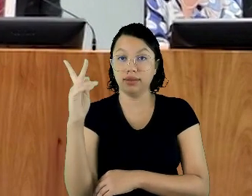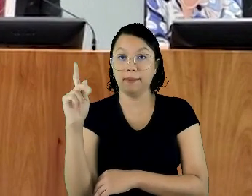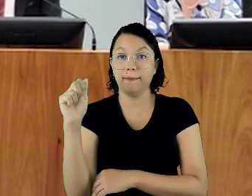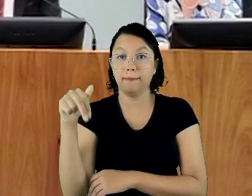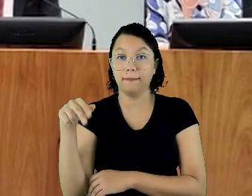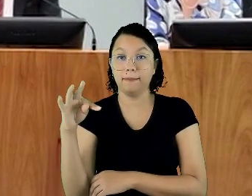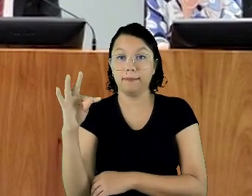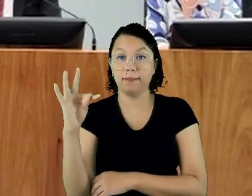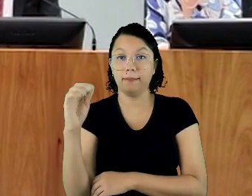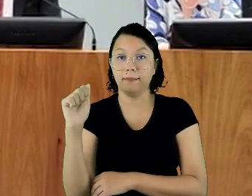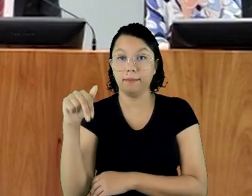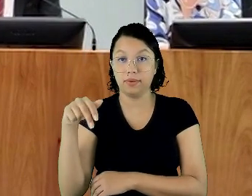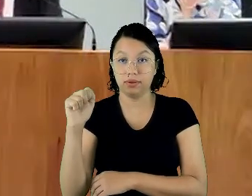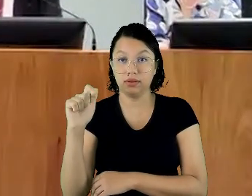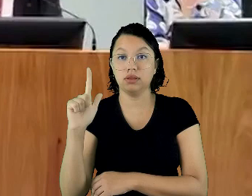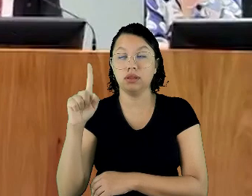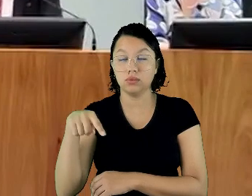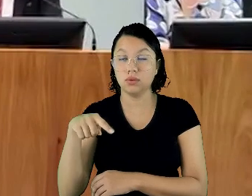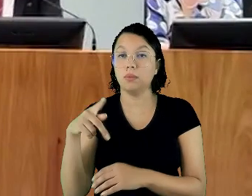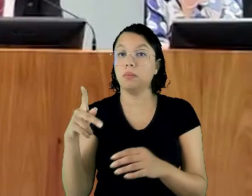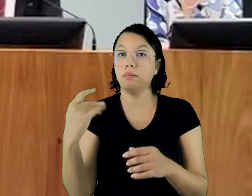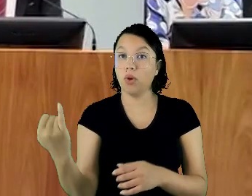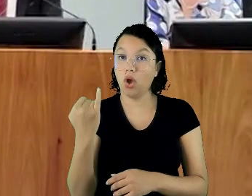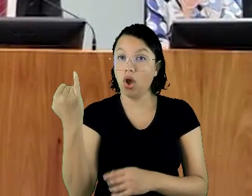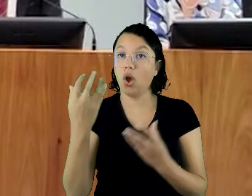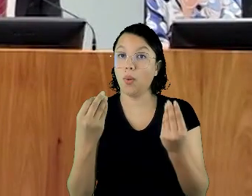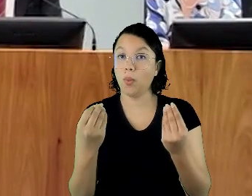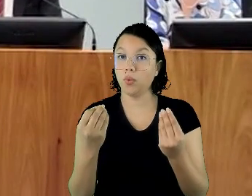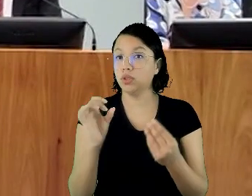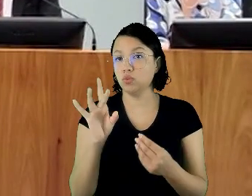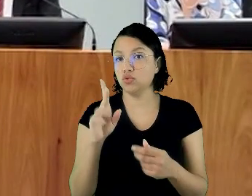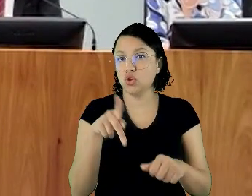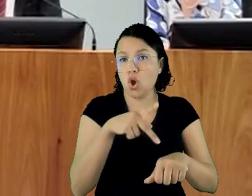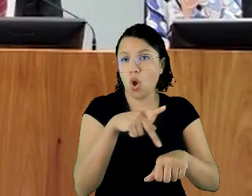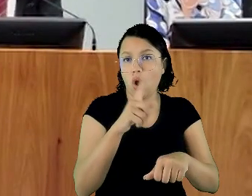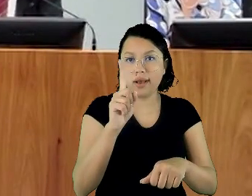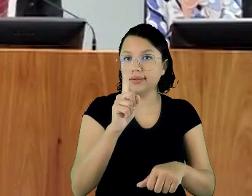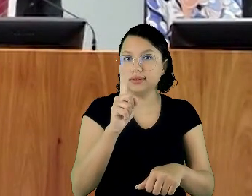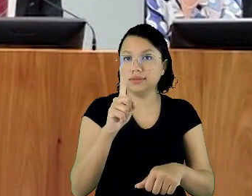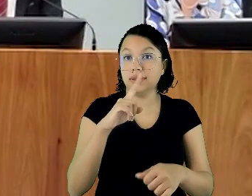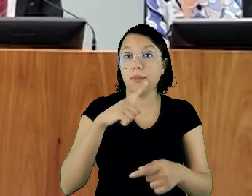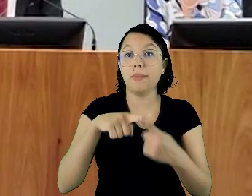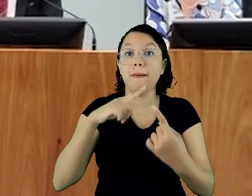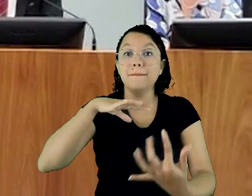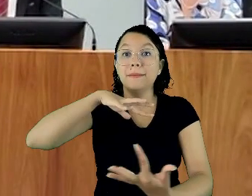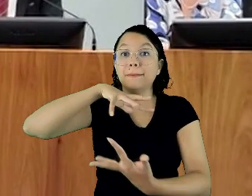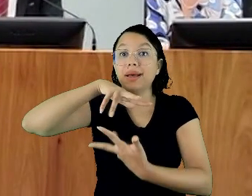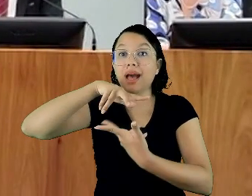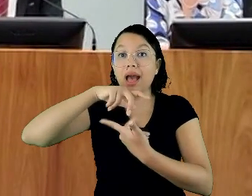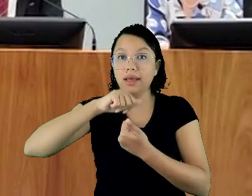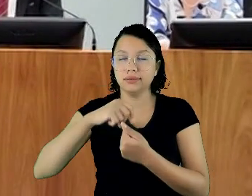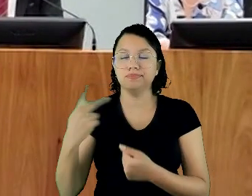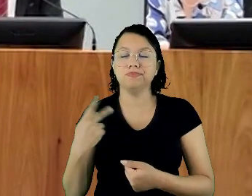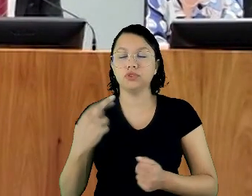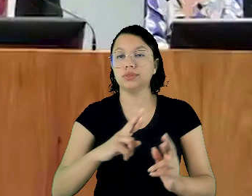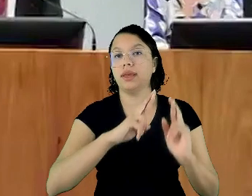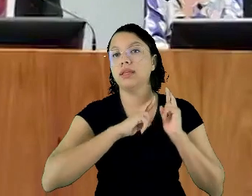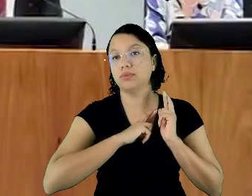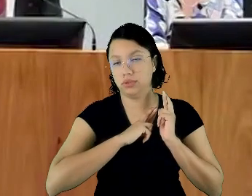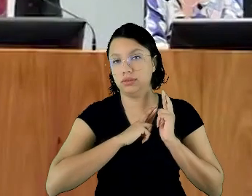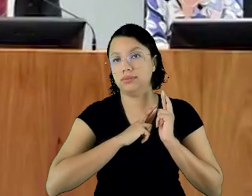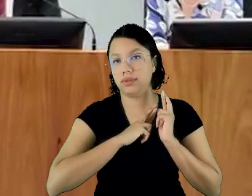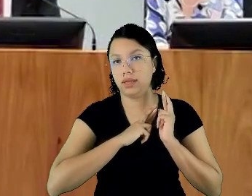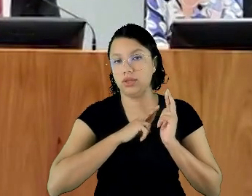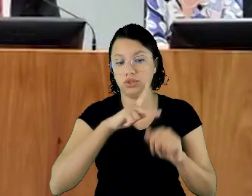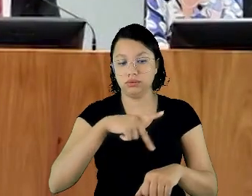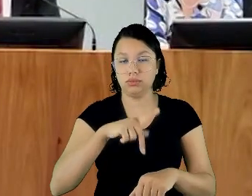biomas importantíssimos, não só para o país, é para o planeta. E a nossa responsabilidade como país e proteção ao